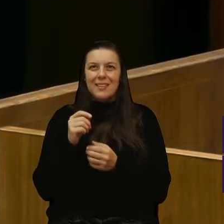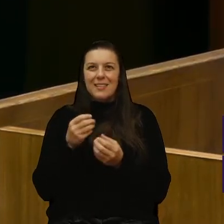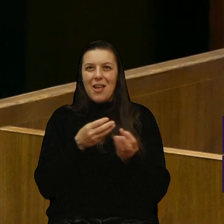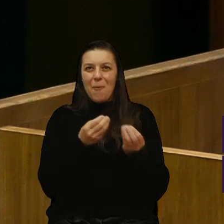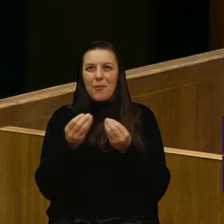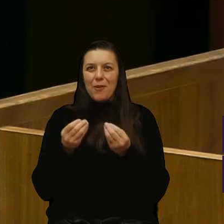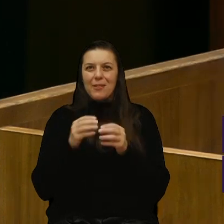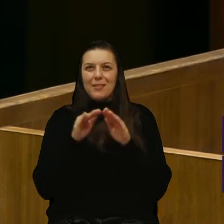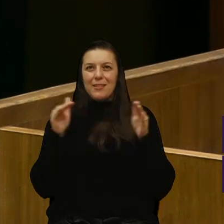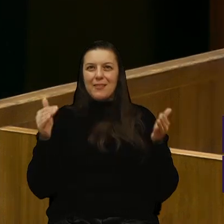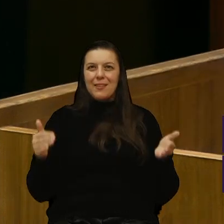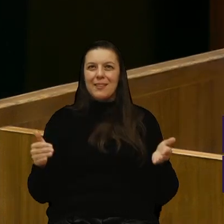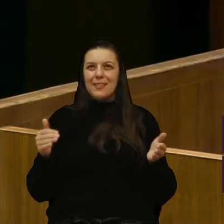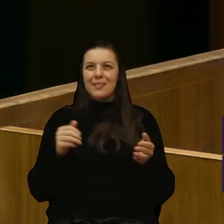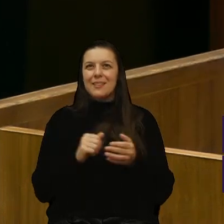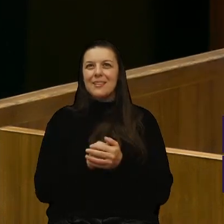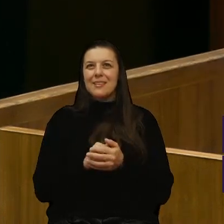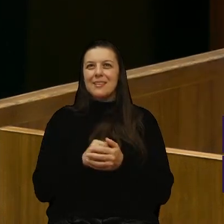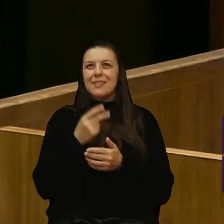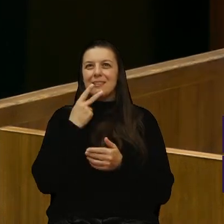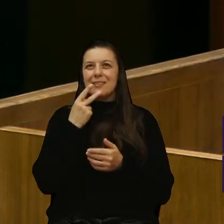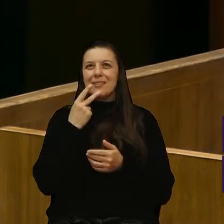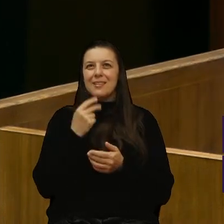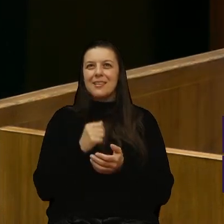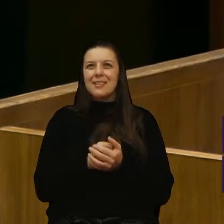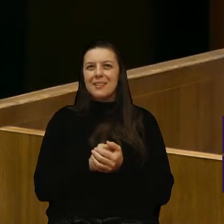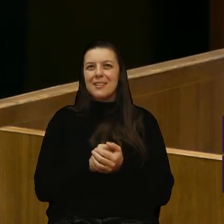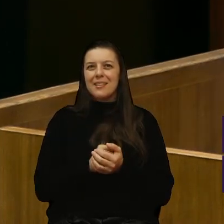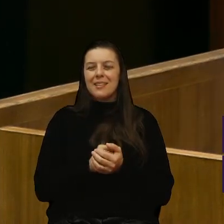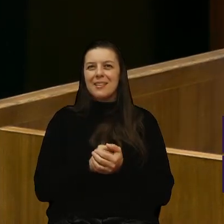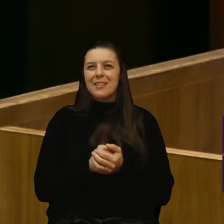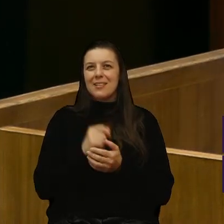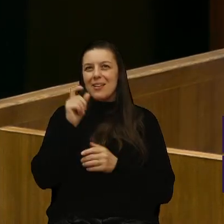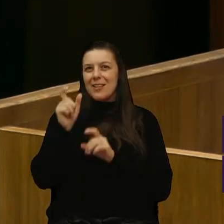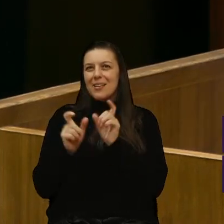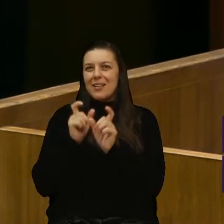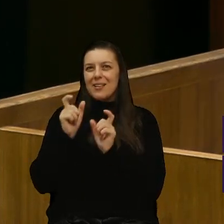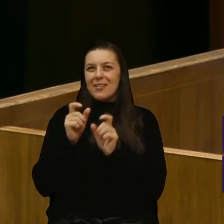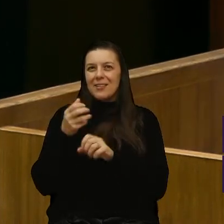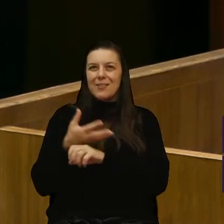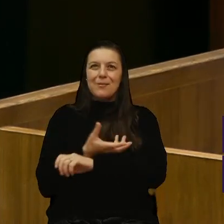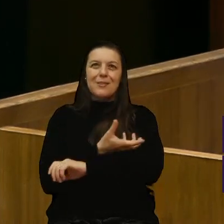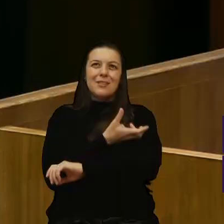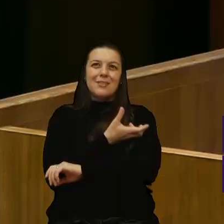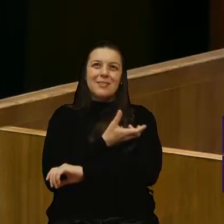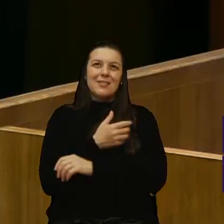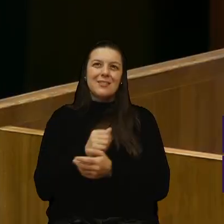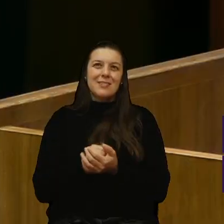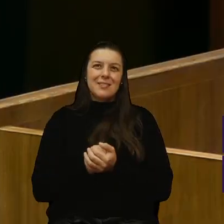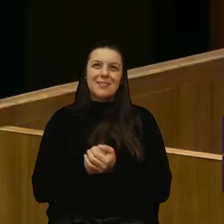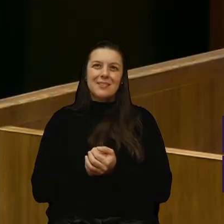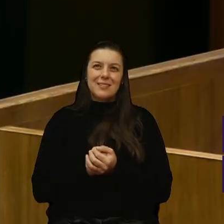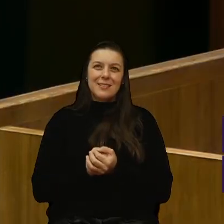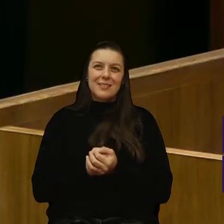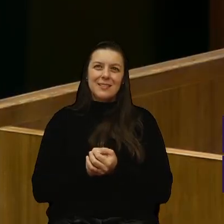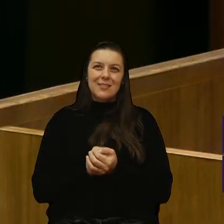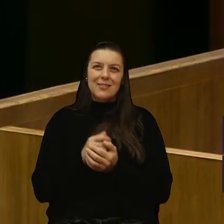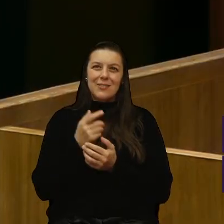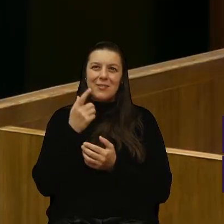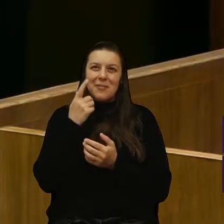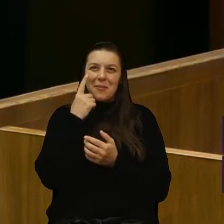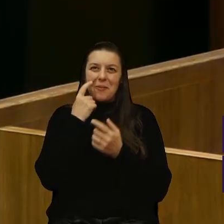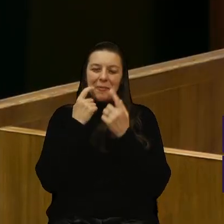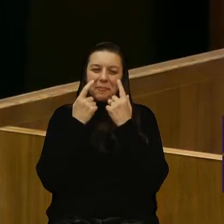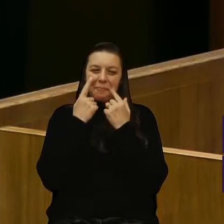na mesa. E as palavras deles me emocionam muito. E eu dizia, vou começar a chorar antes